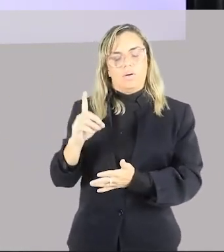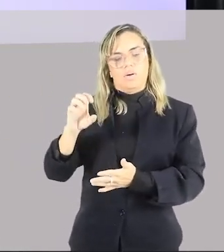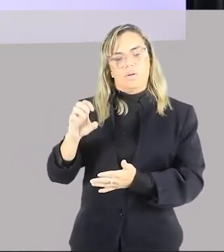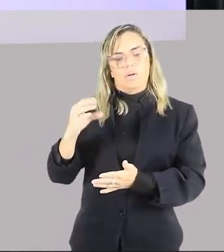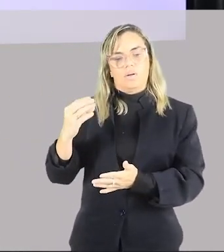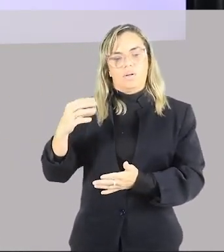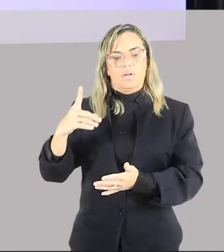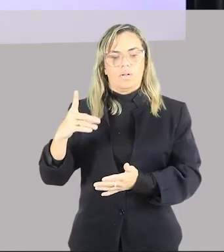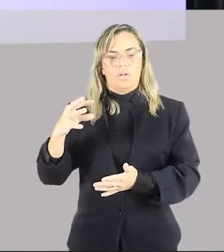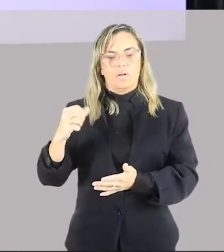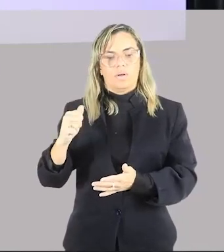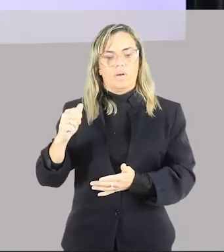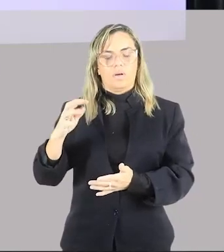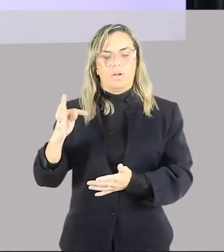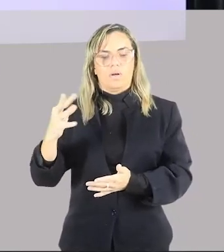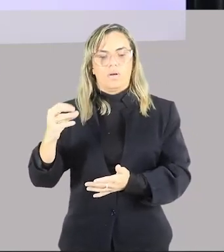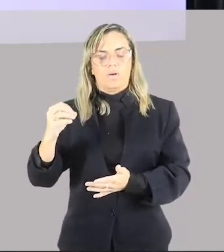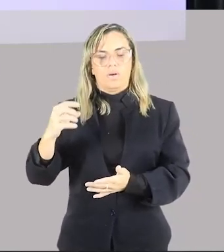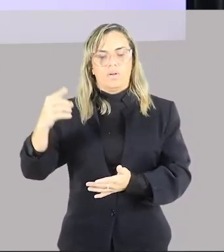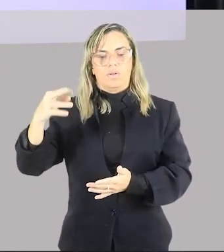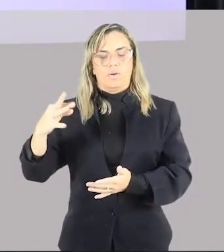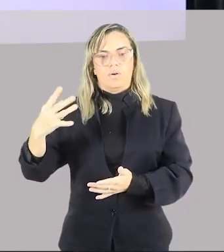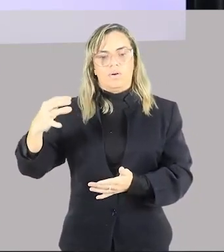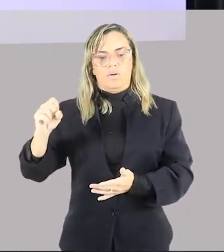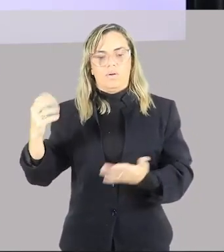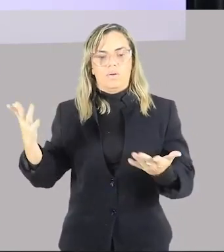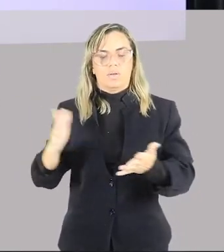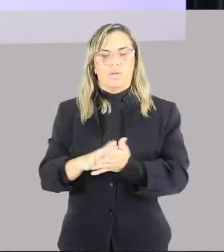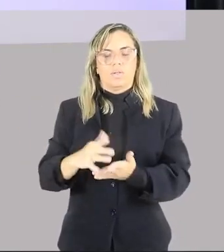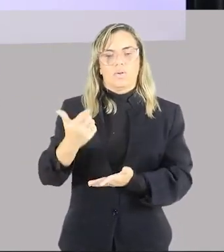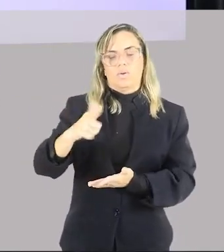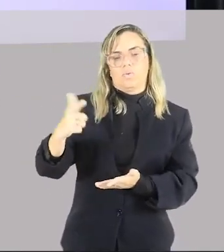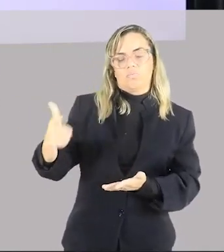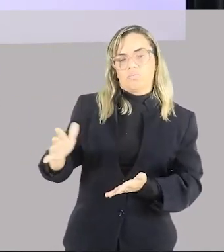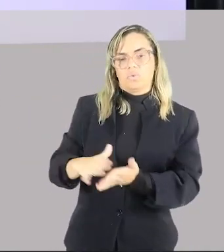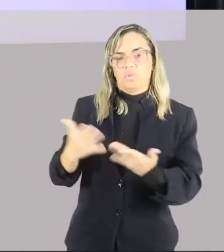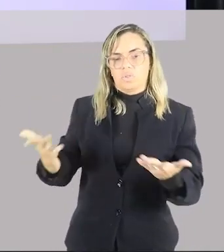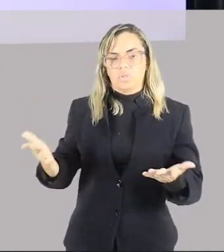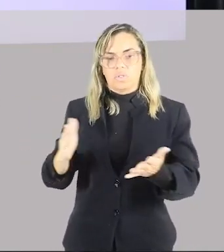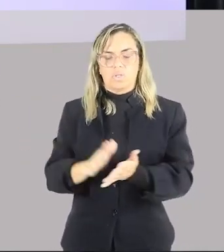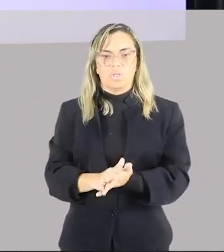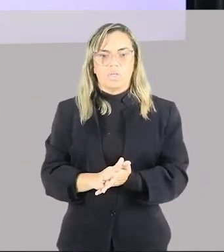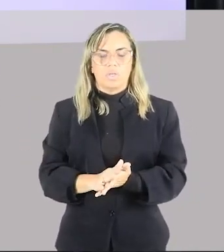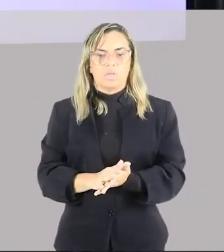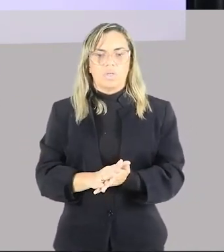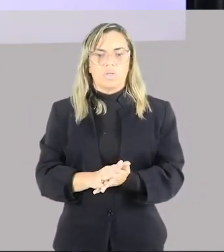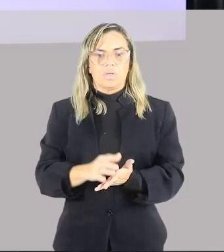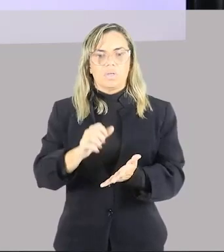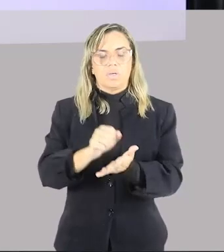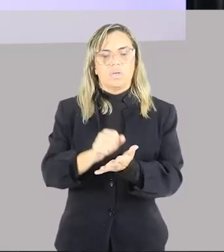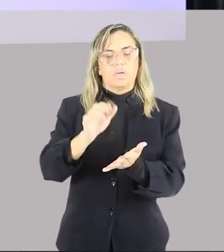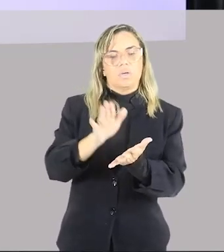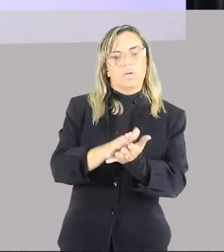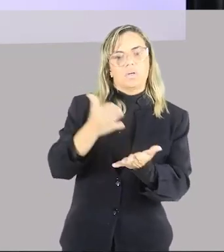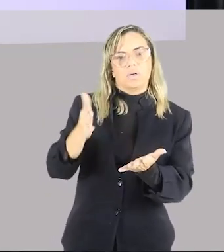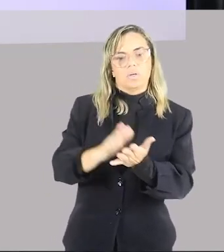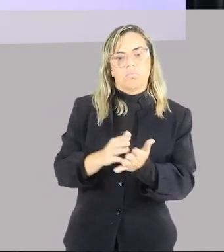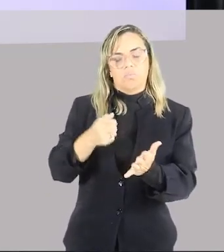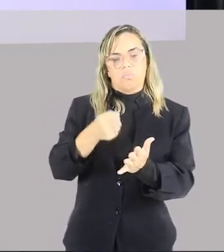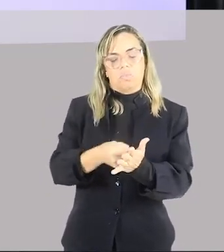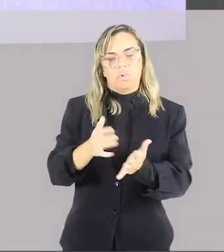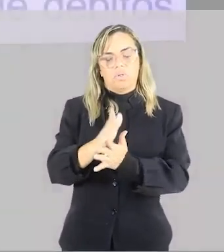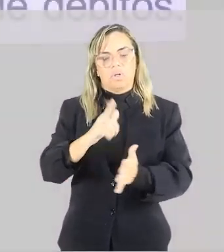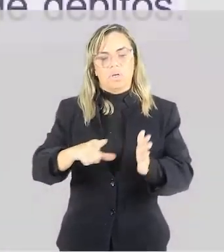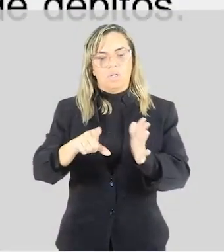terá declarando que você não possui algum débito, que você não possui algum débito, que você não possui alguma